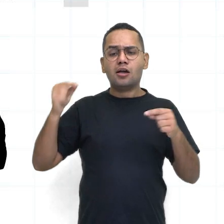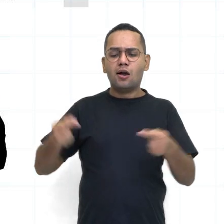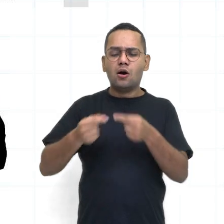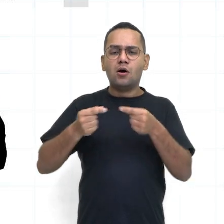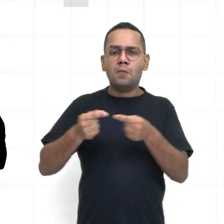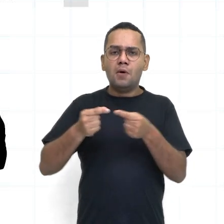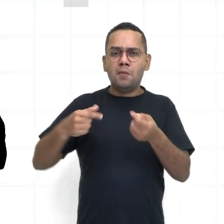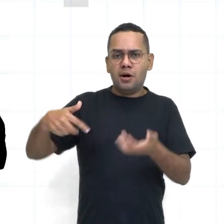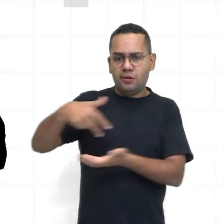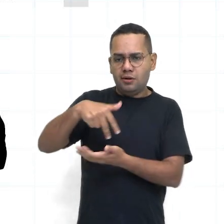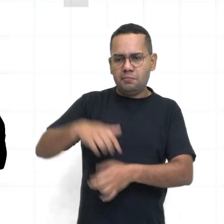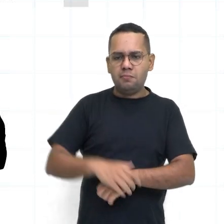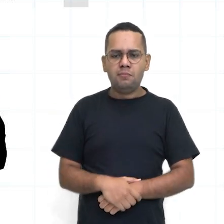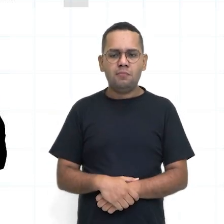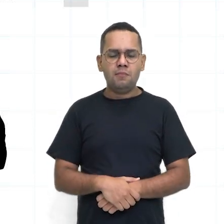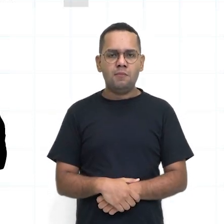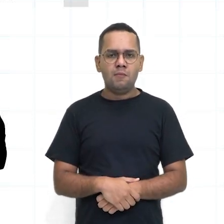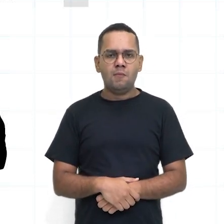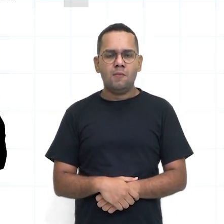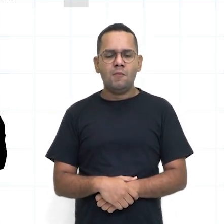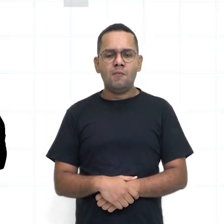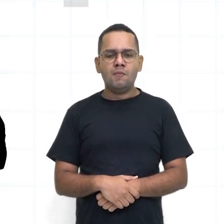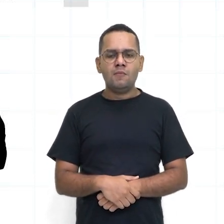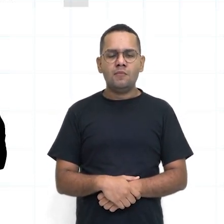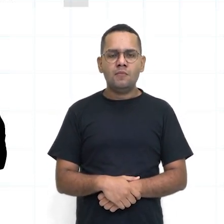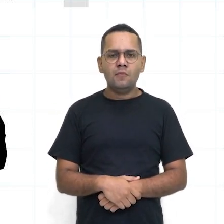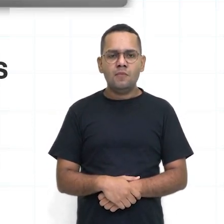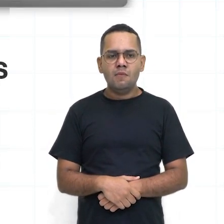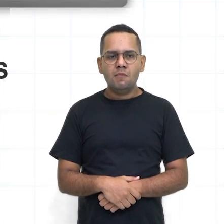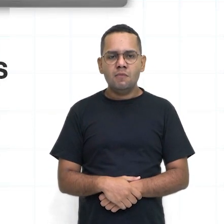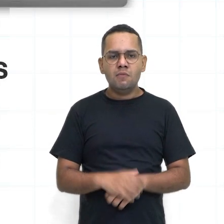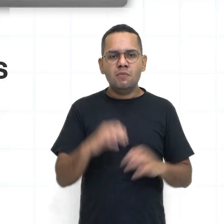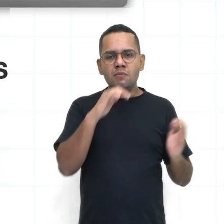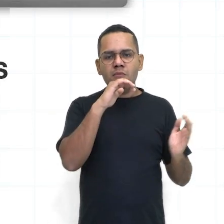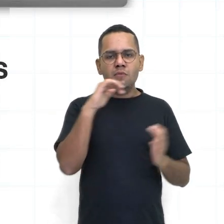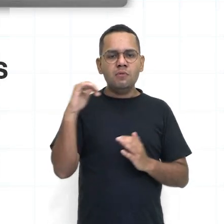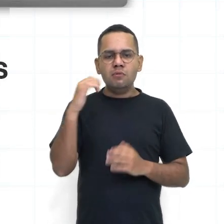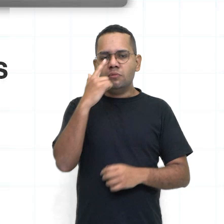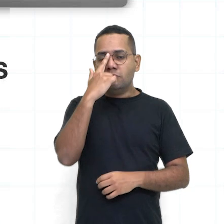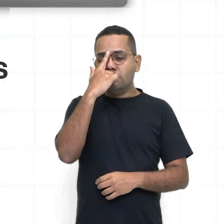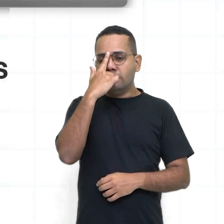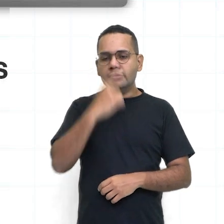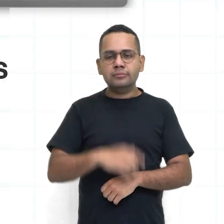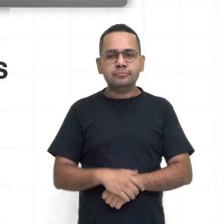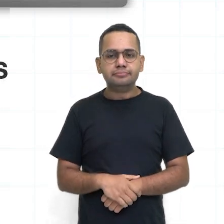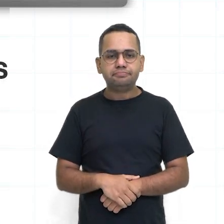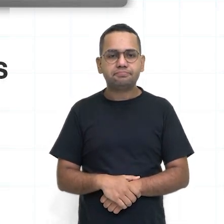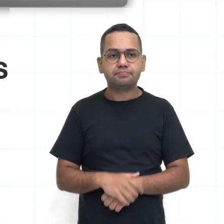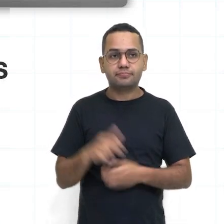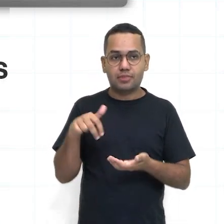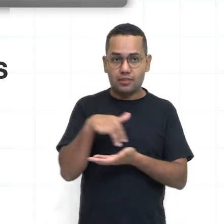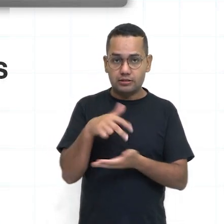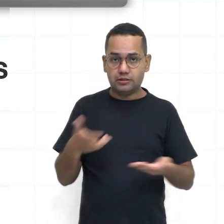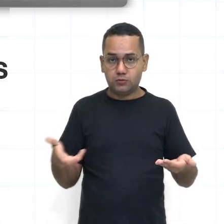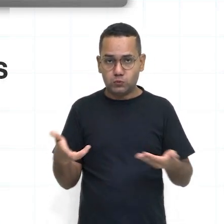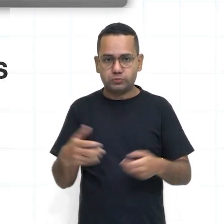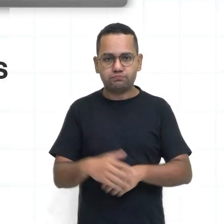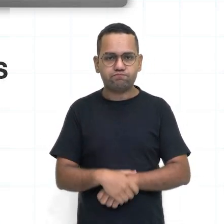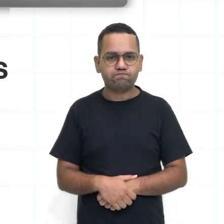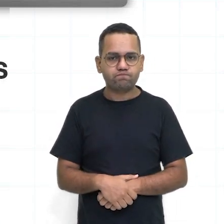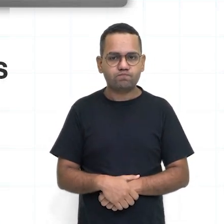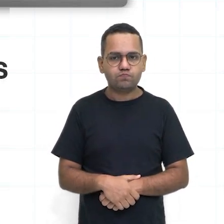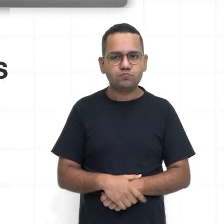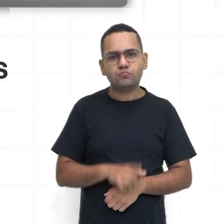performance. Saímos do balé clássico, né, e vamos para a dança moderna. O que nós temos para falar da dança moderna?